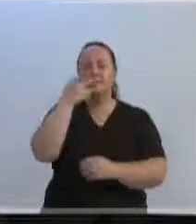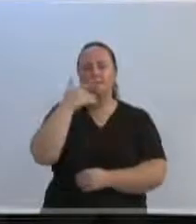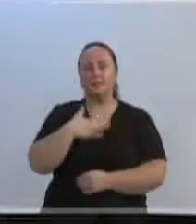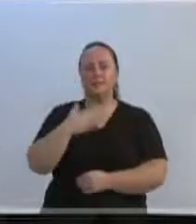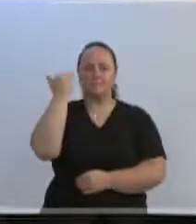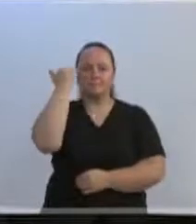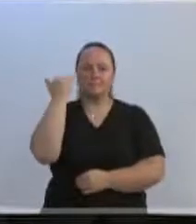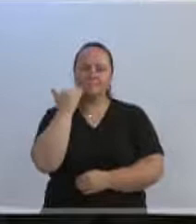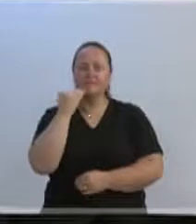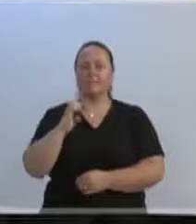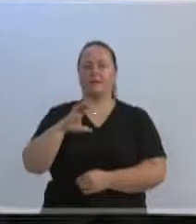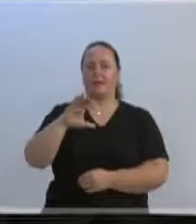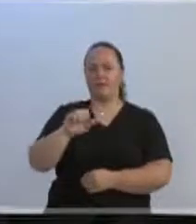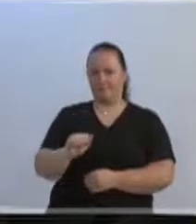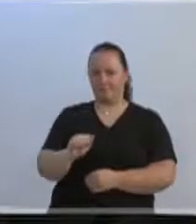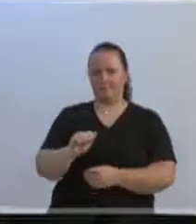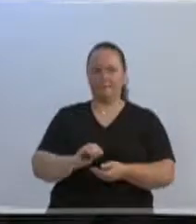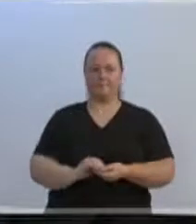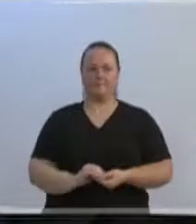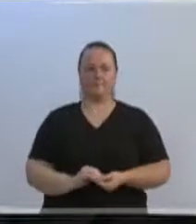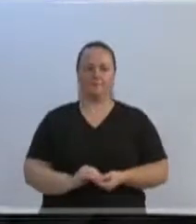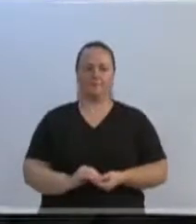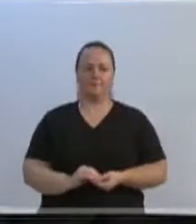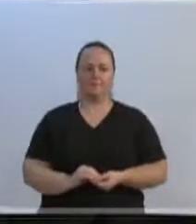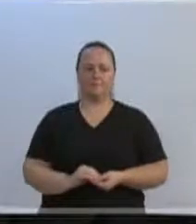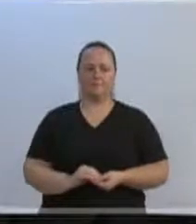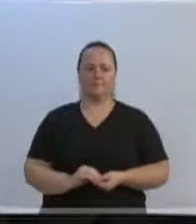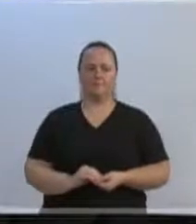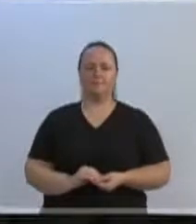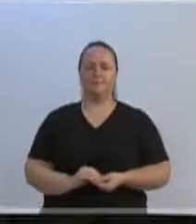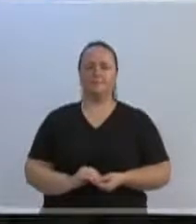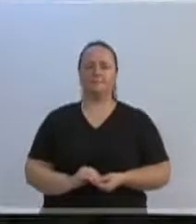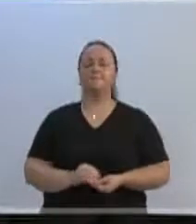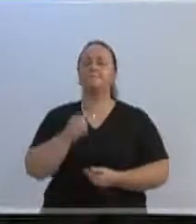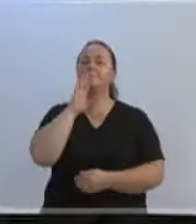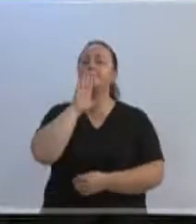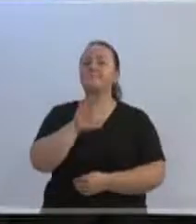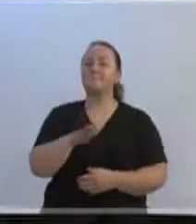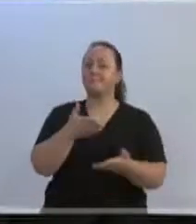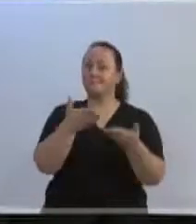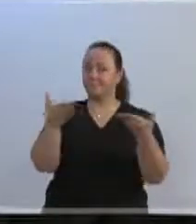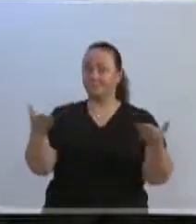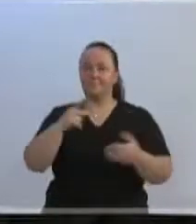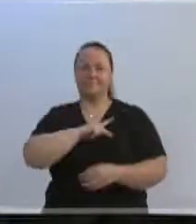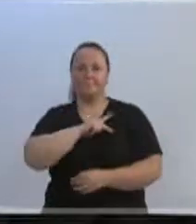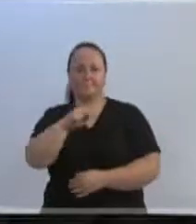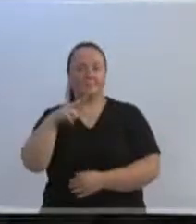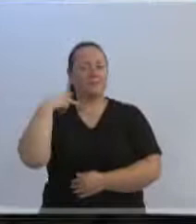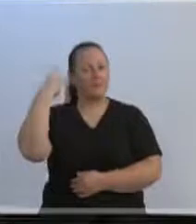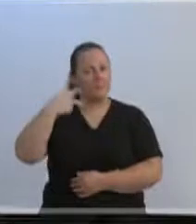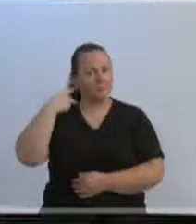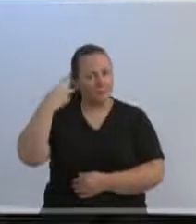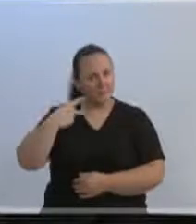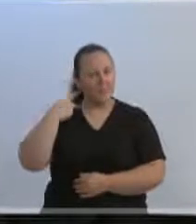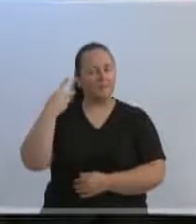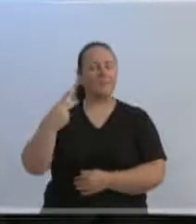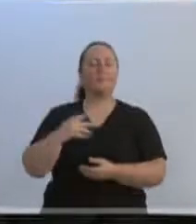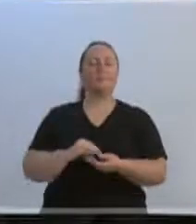adolescente boa tarde senhor presidente e vereadores ao público presente